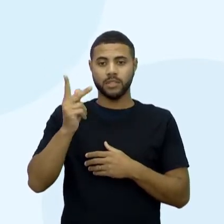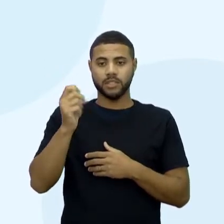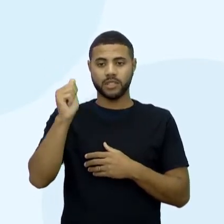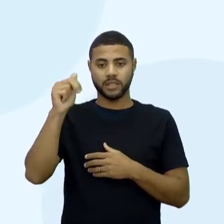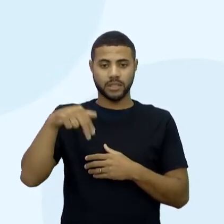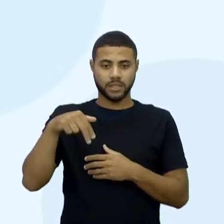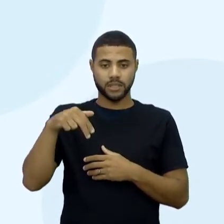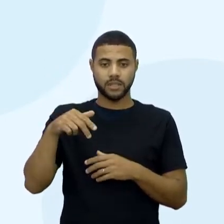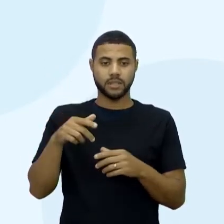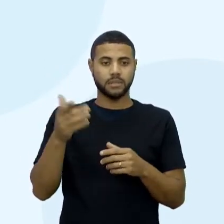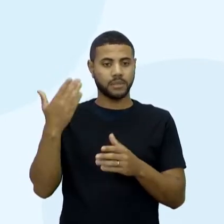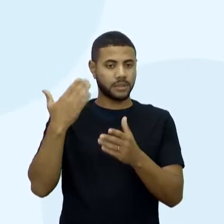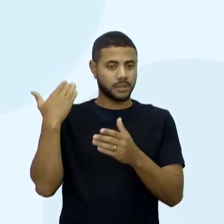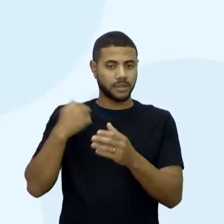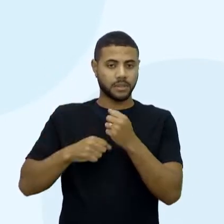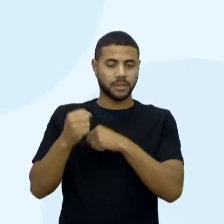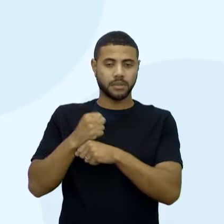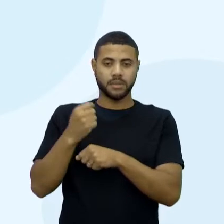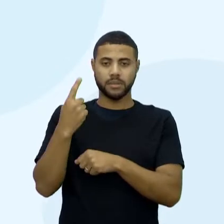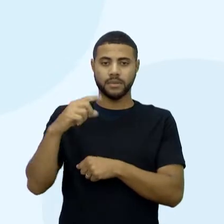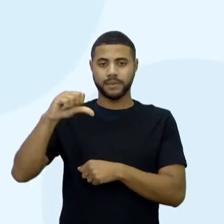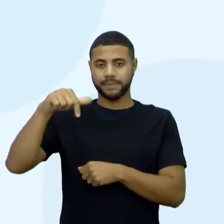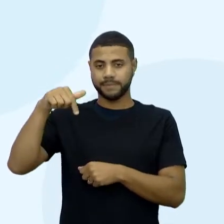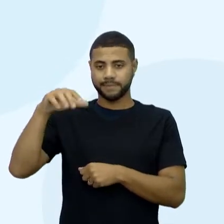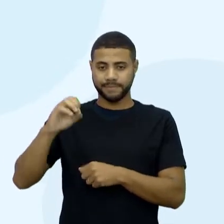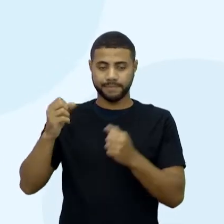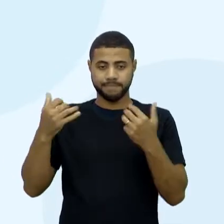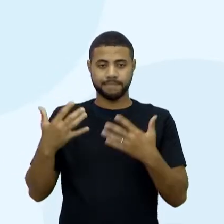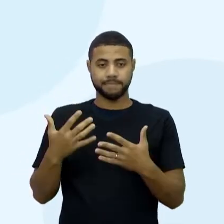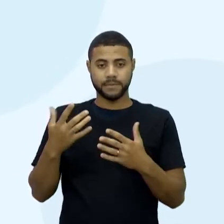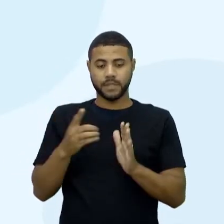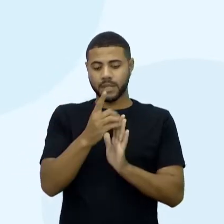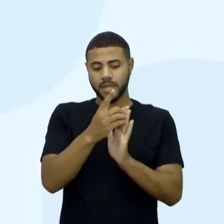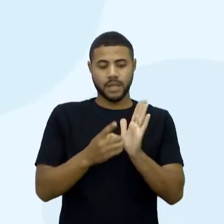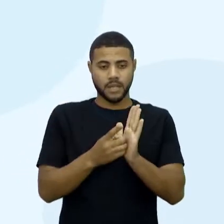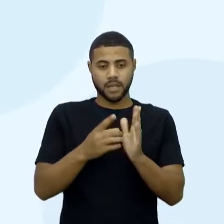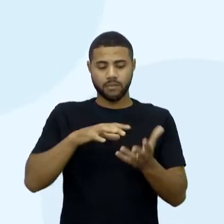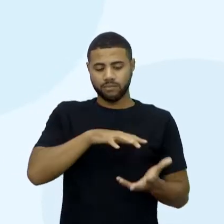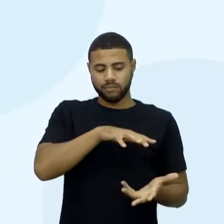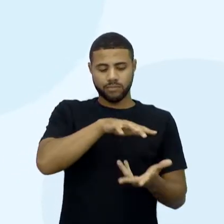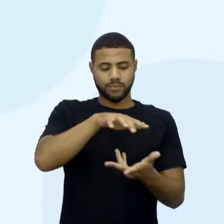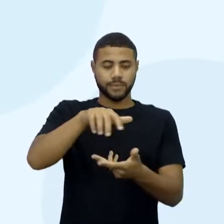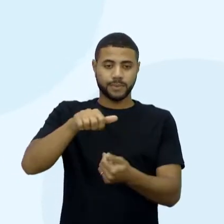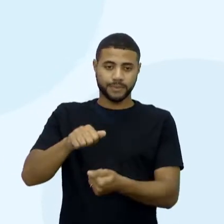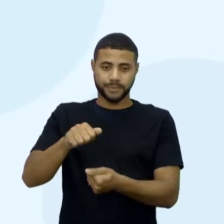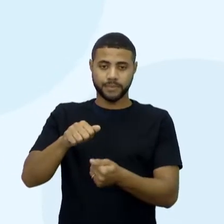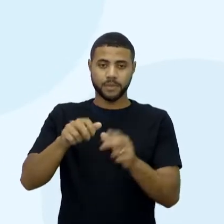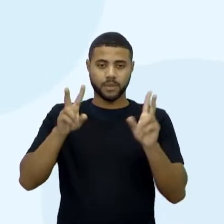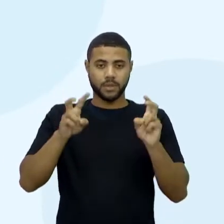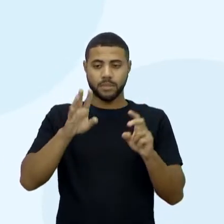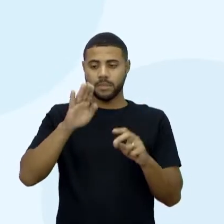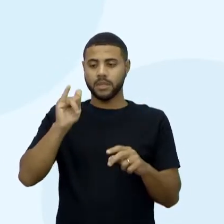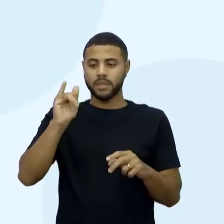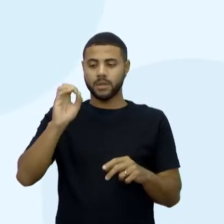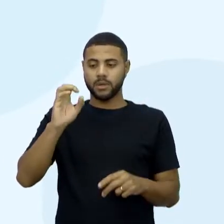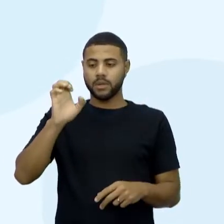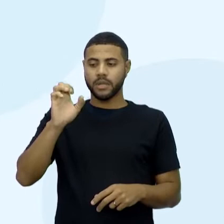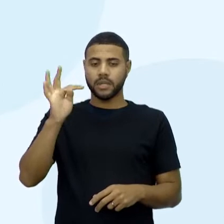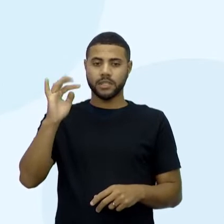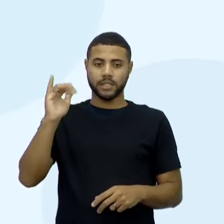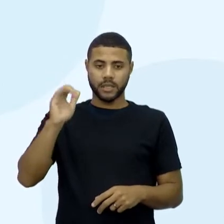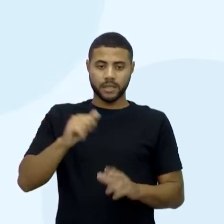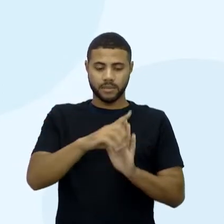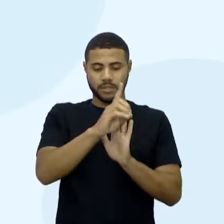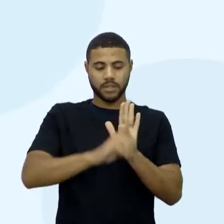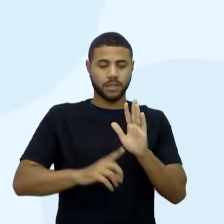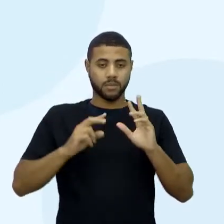lá na década de 70, e que se chama Declaração Universal sobre Bioética e Direitos